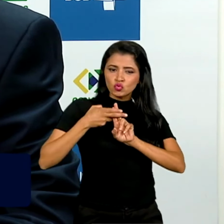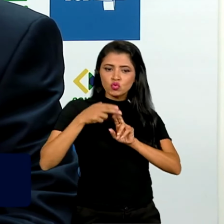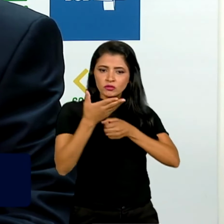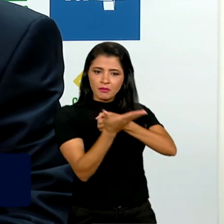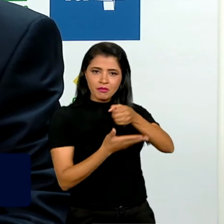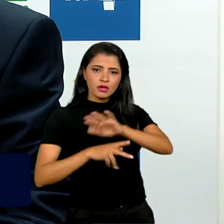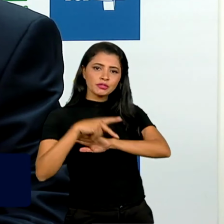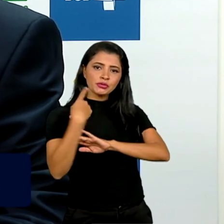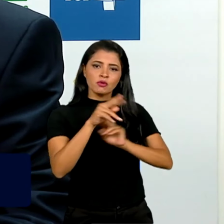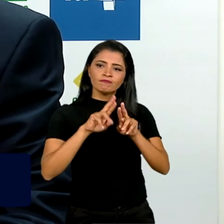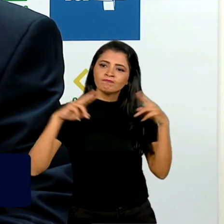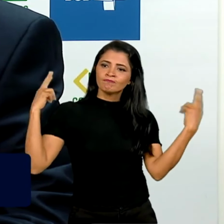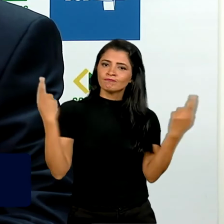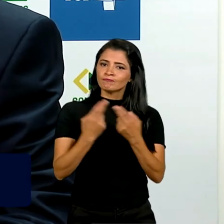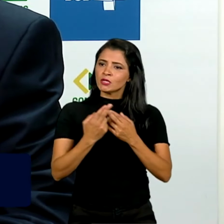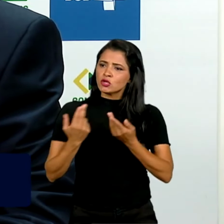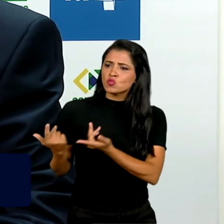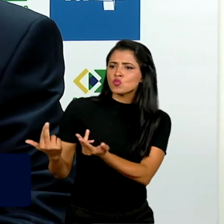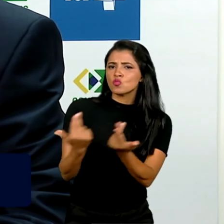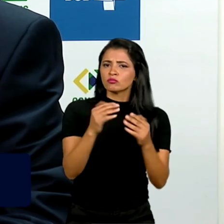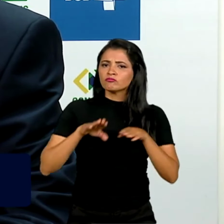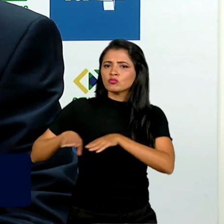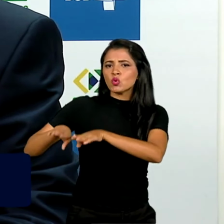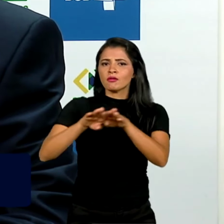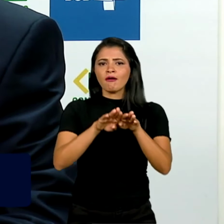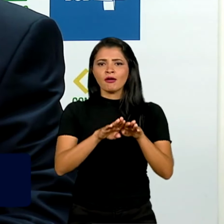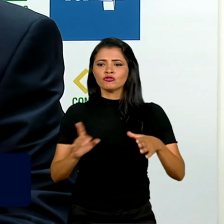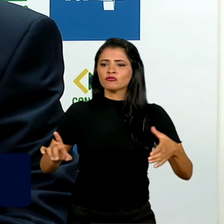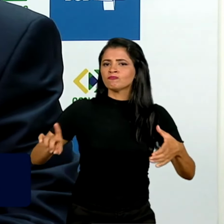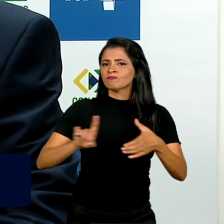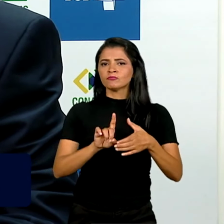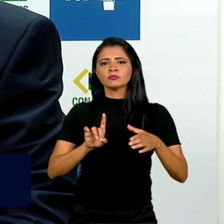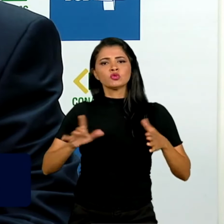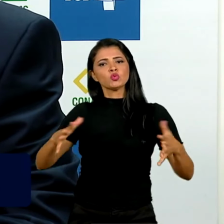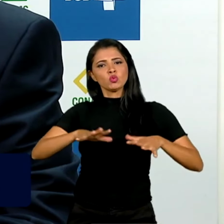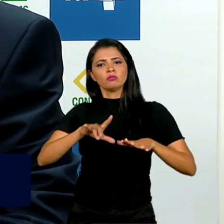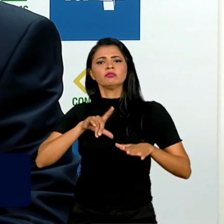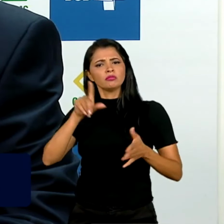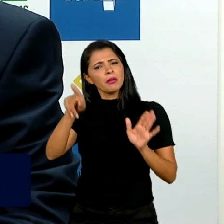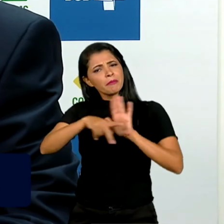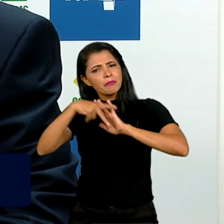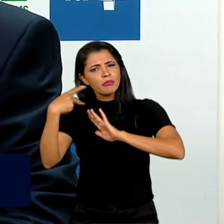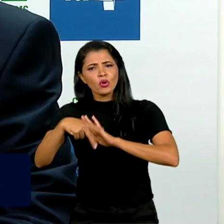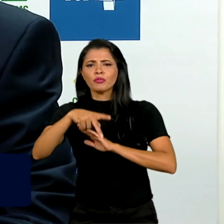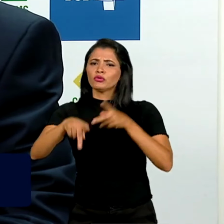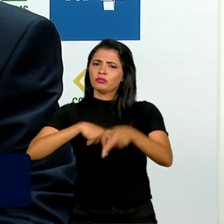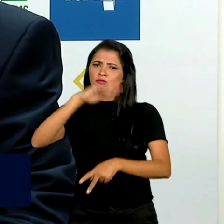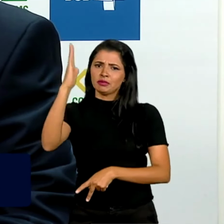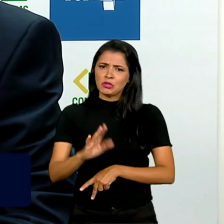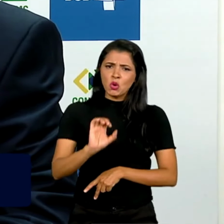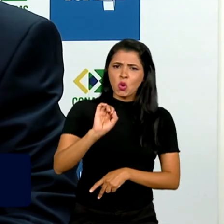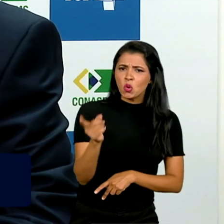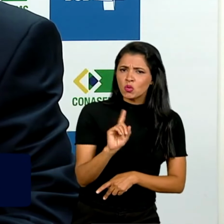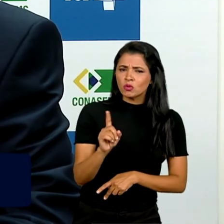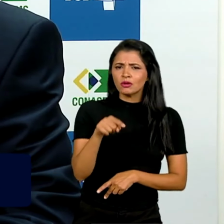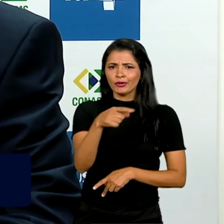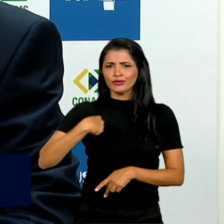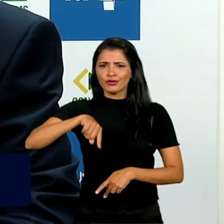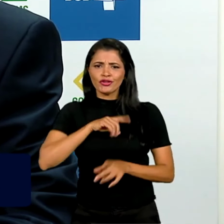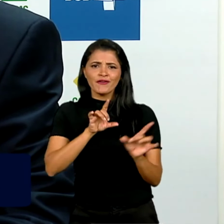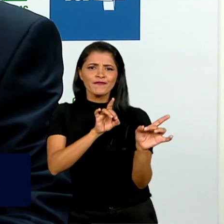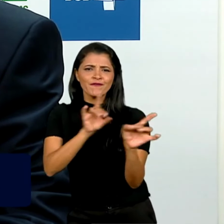princípios da universalidade, da equidade, da integralidade, seja de fato um patrimônio do povo brasileiro ou não. Ou nós queremos